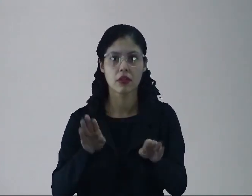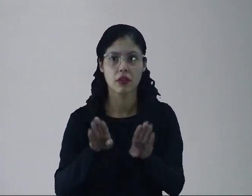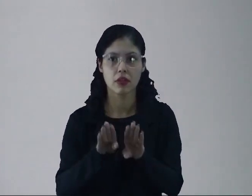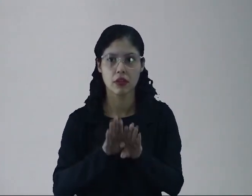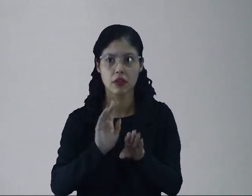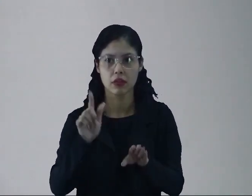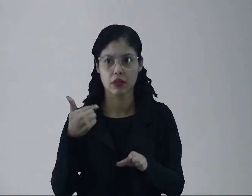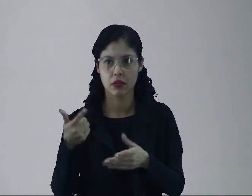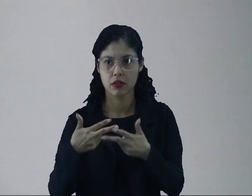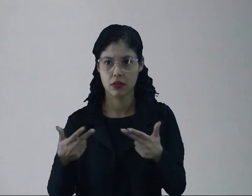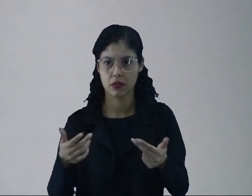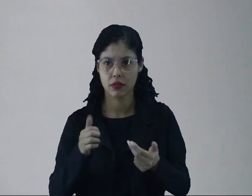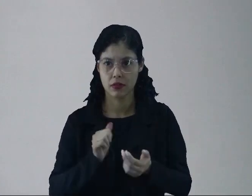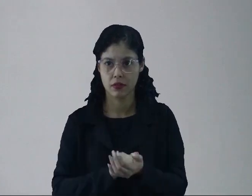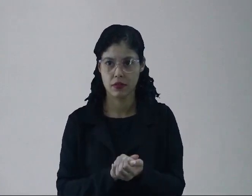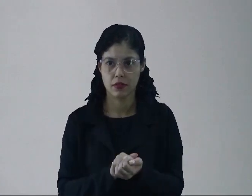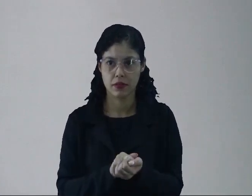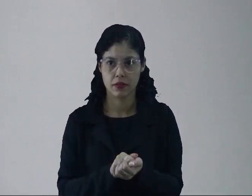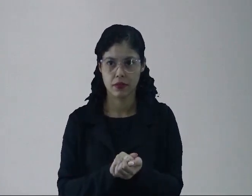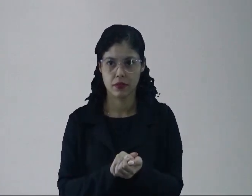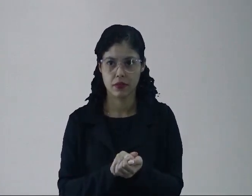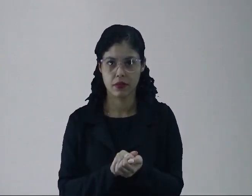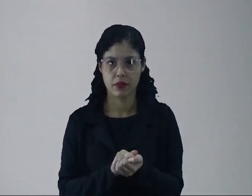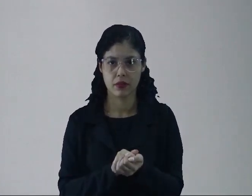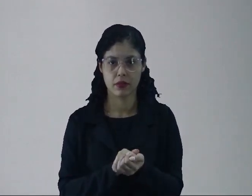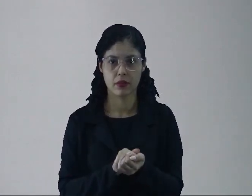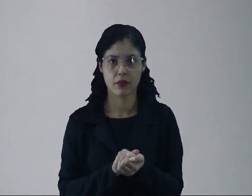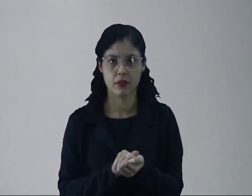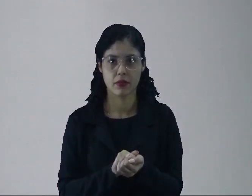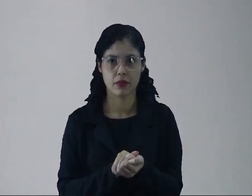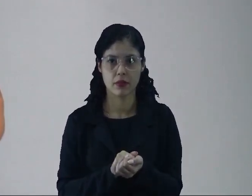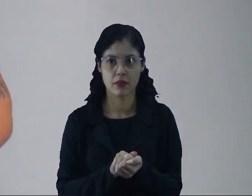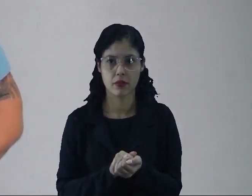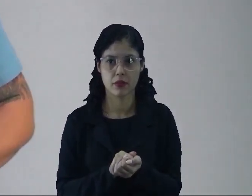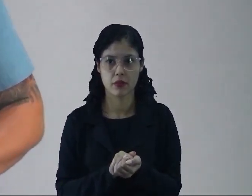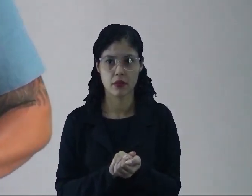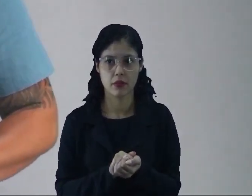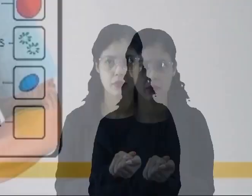elementos ou de qualquer outro antígeno, ok? Vamos avançar então.